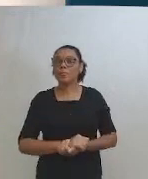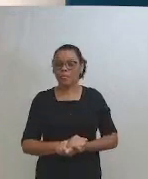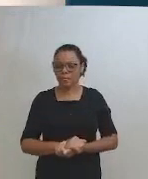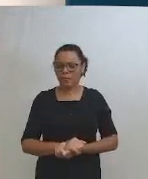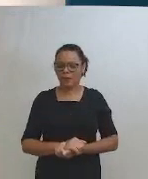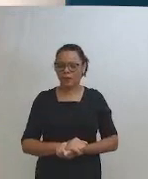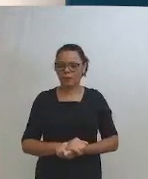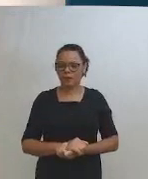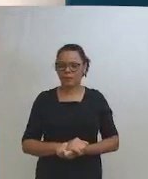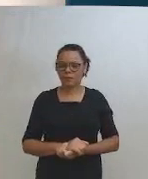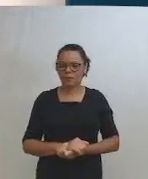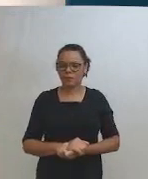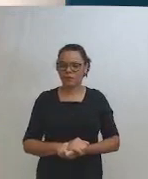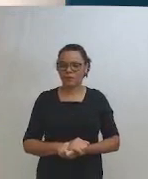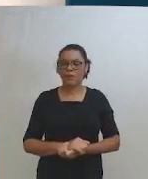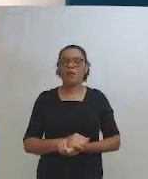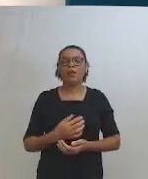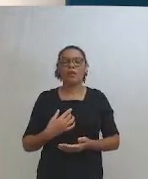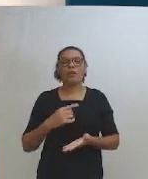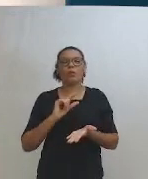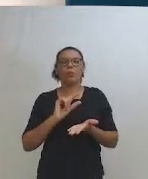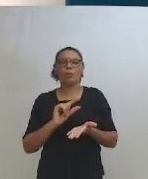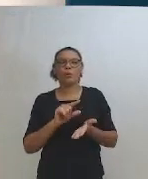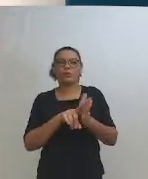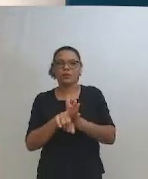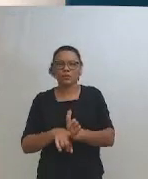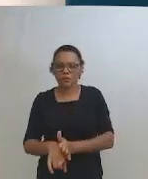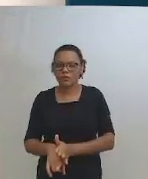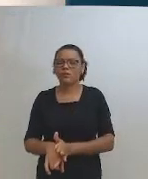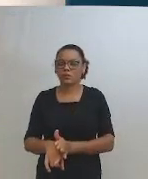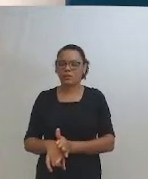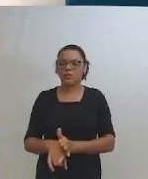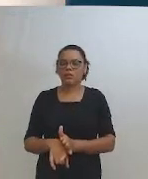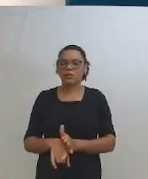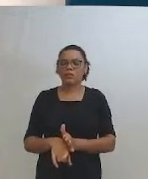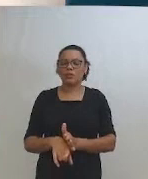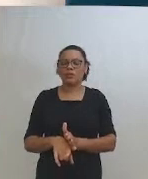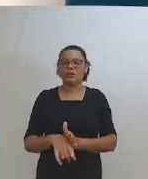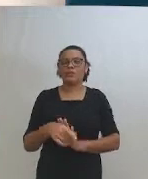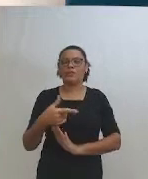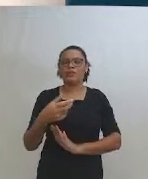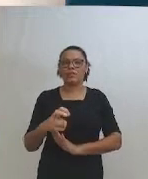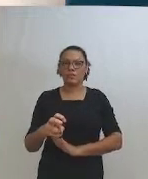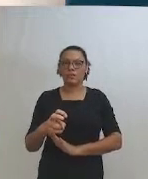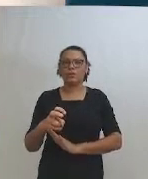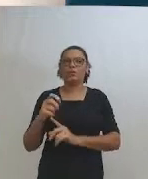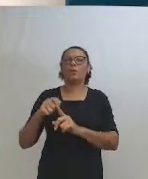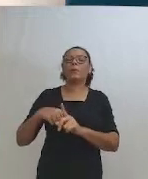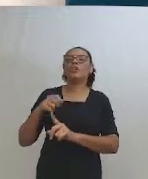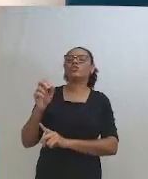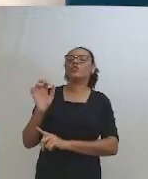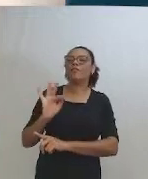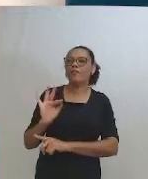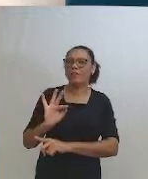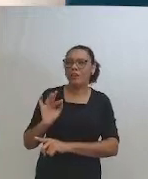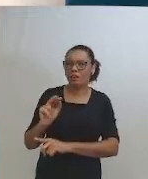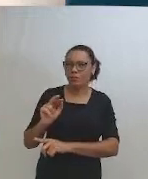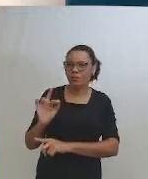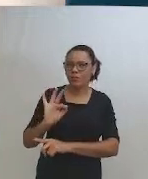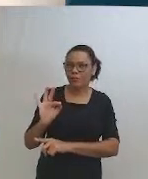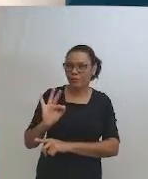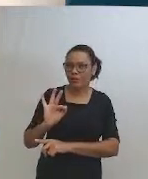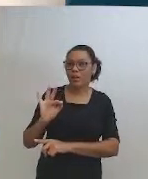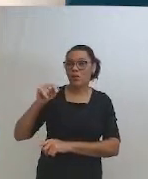da investigação, e somente em 25 de fevereiro deste ano, 7 meses